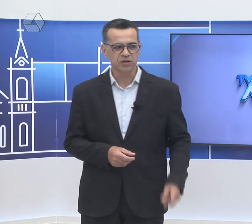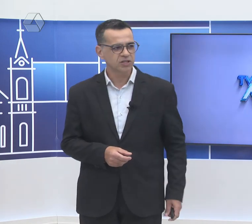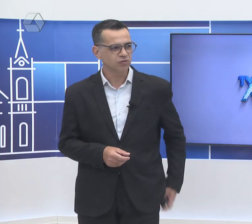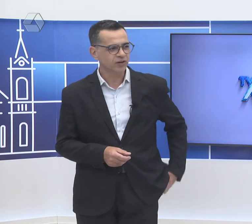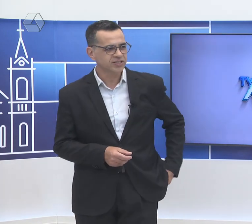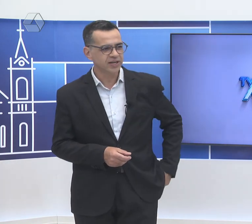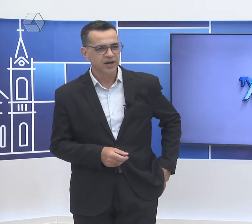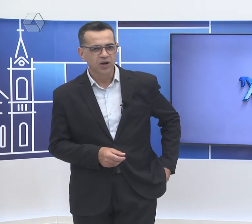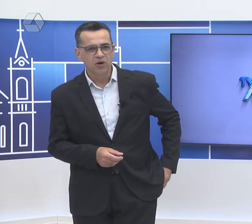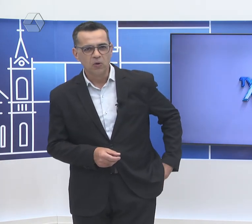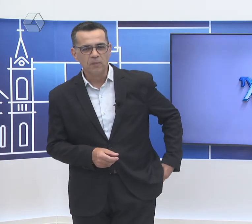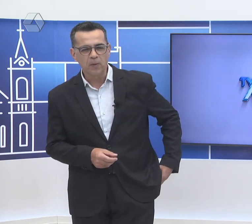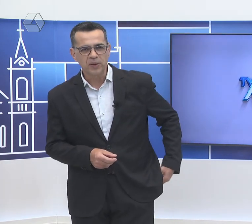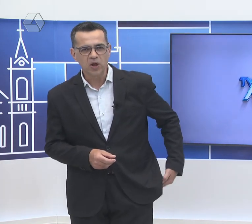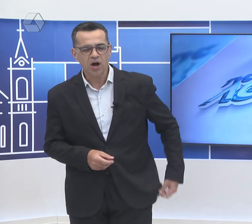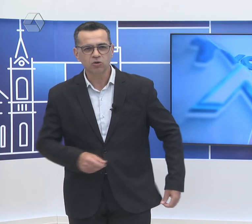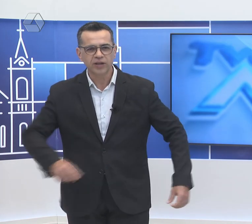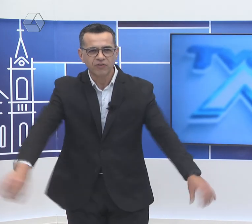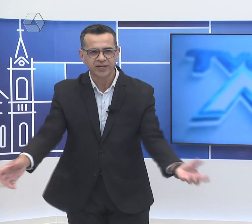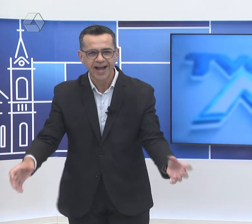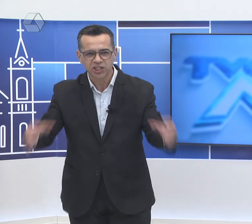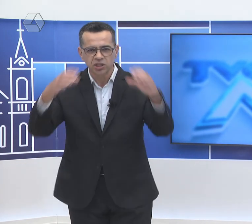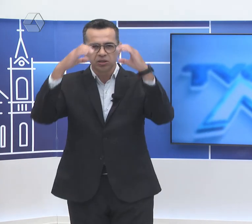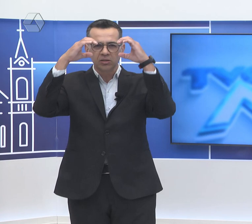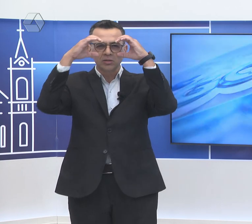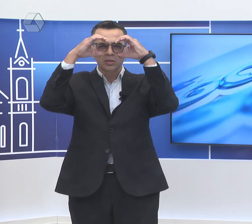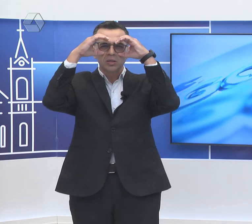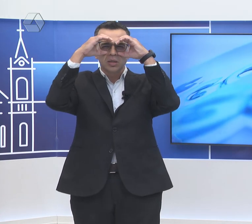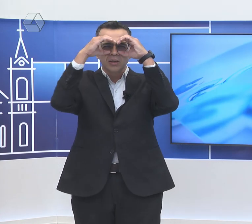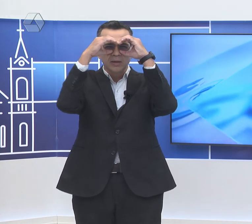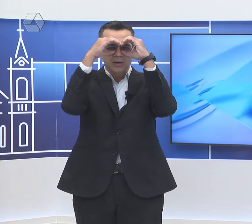Eu preciso fazer o meu binóculo da verdade